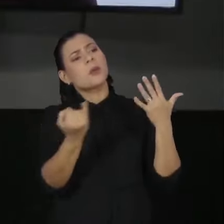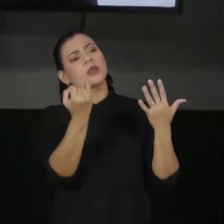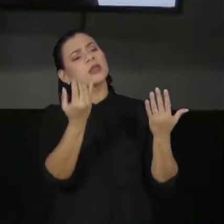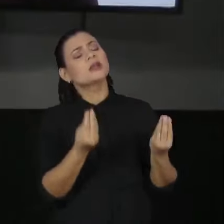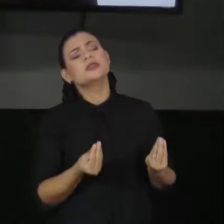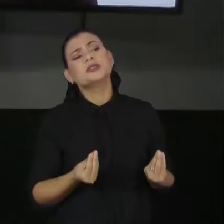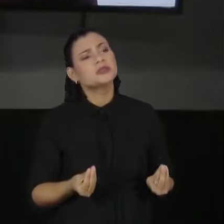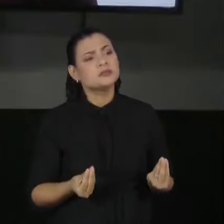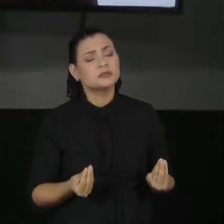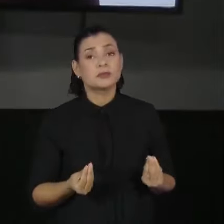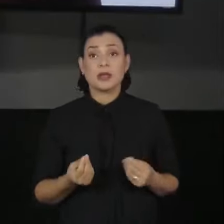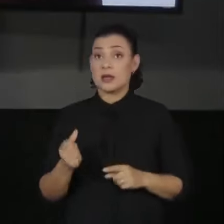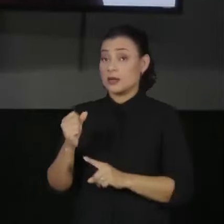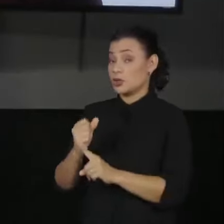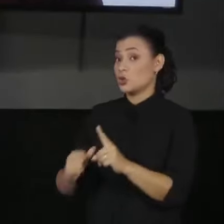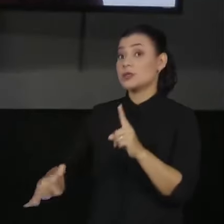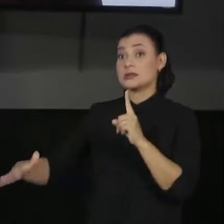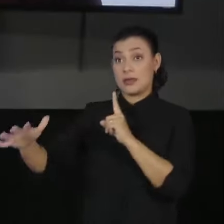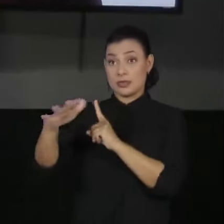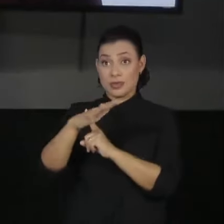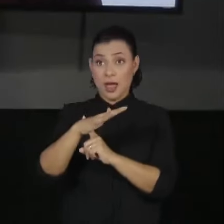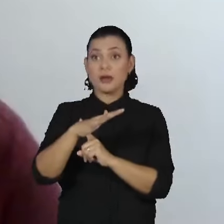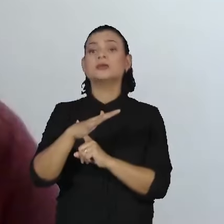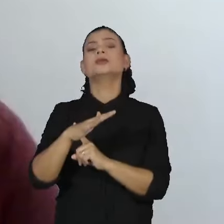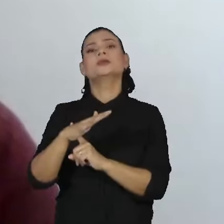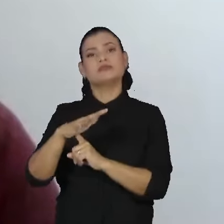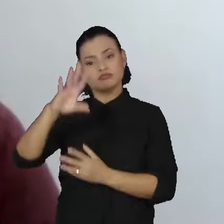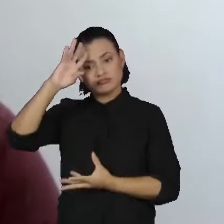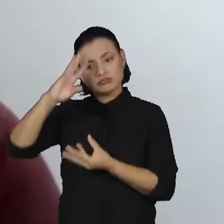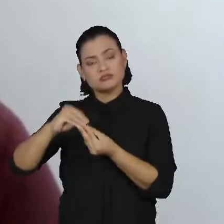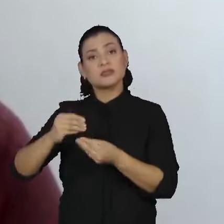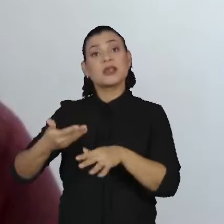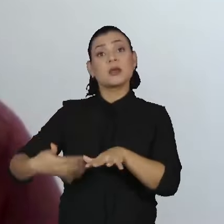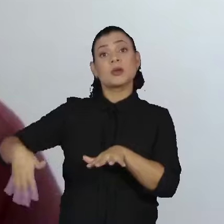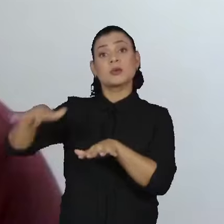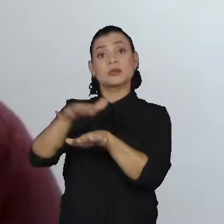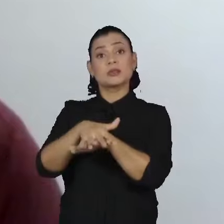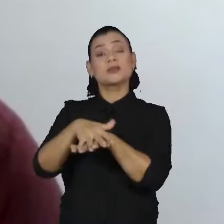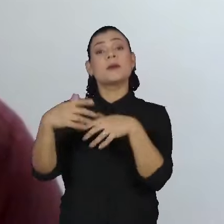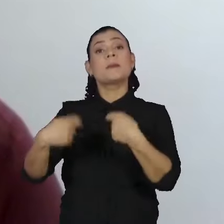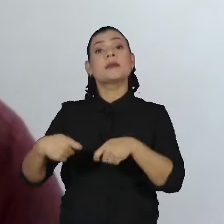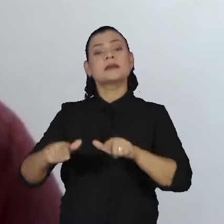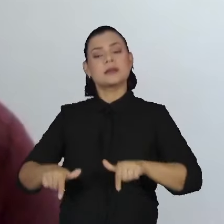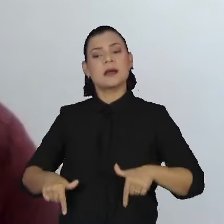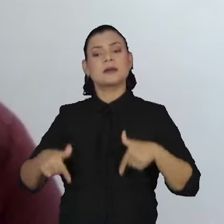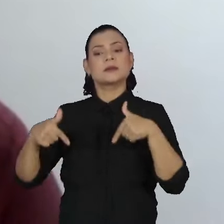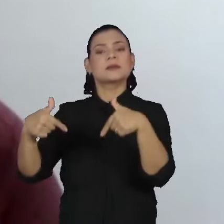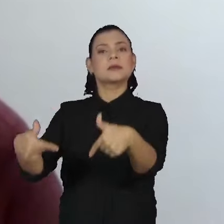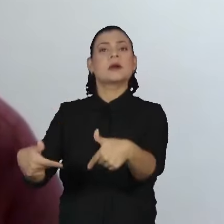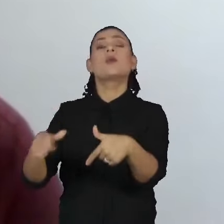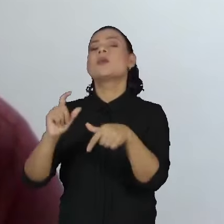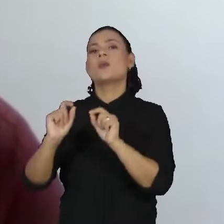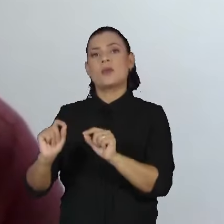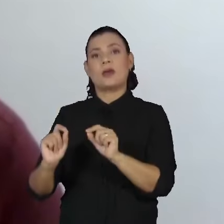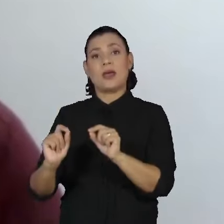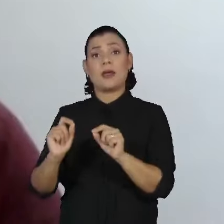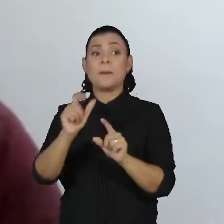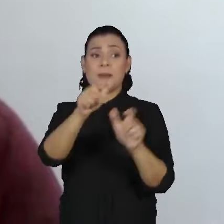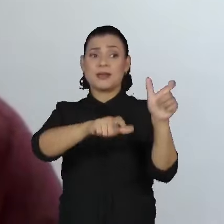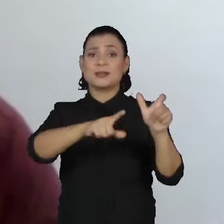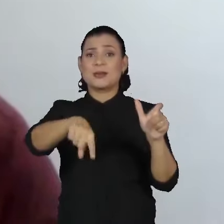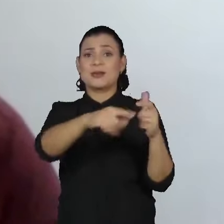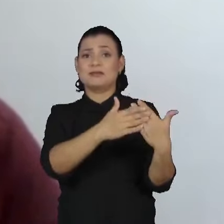sociedade, para ela se considerar mais inclusiva, ela precisa fazer o papel dela dentro desse processo chamado inclusão.